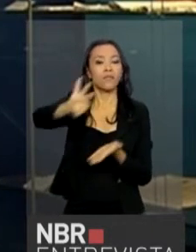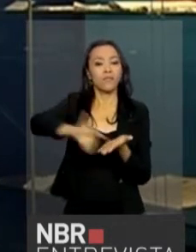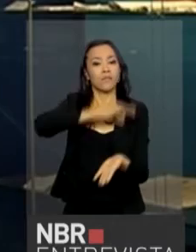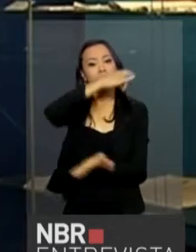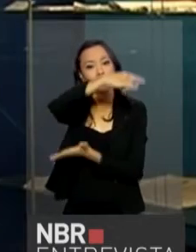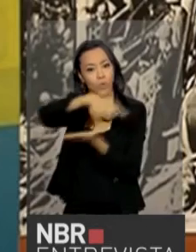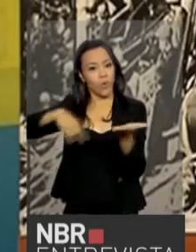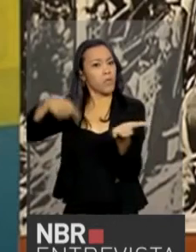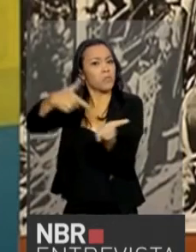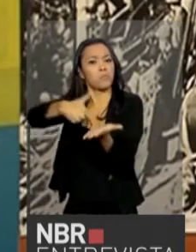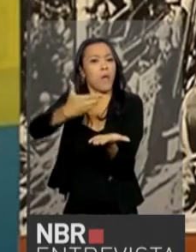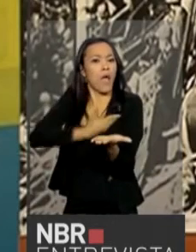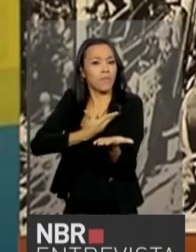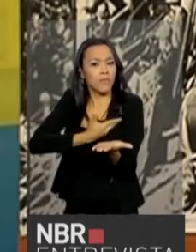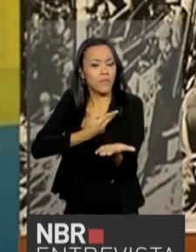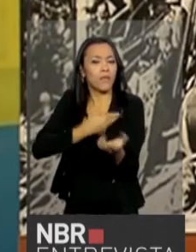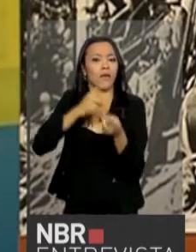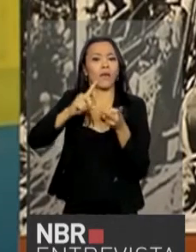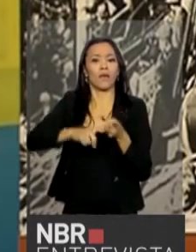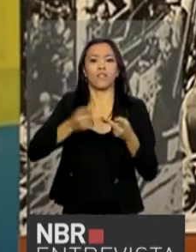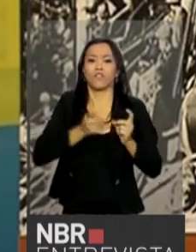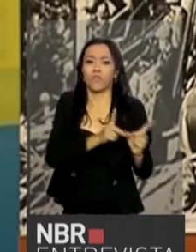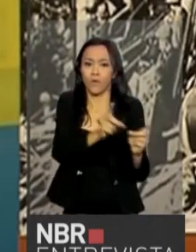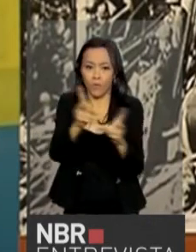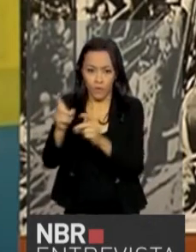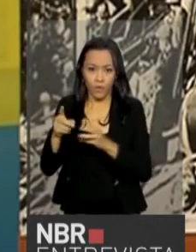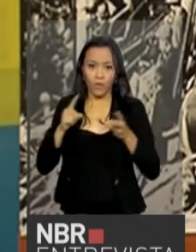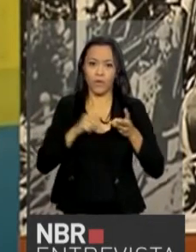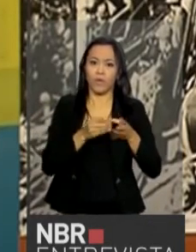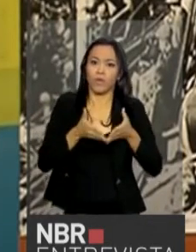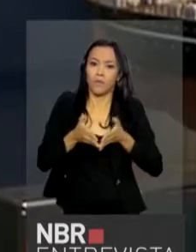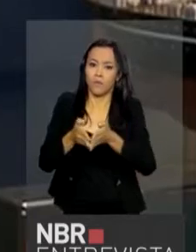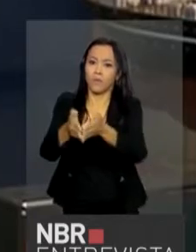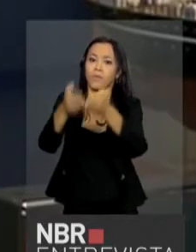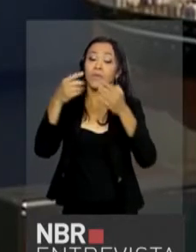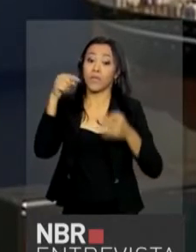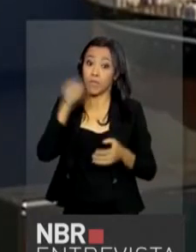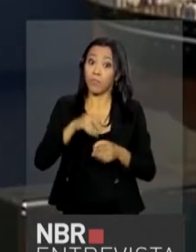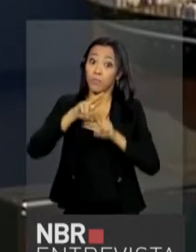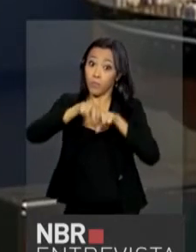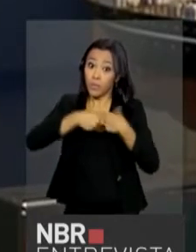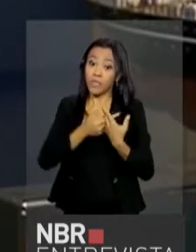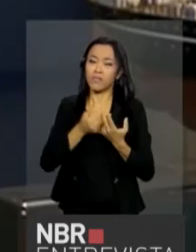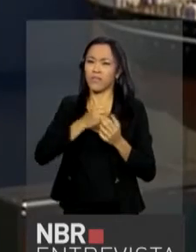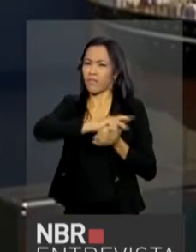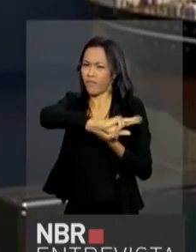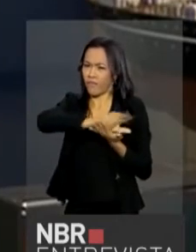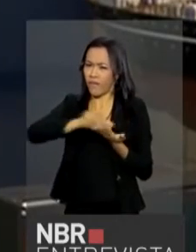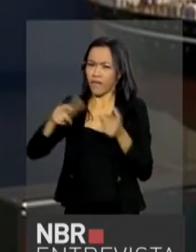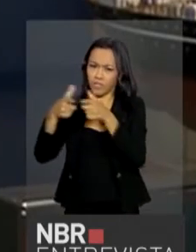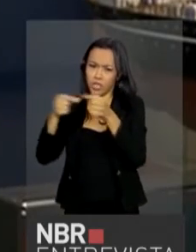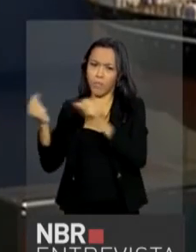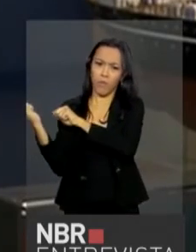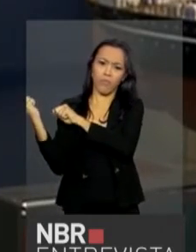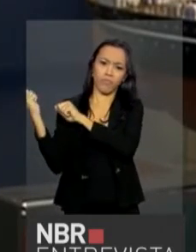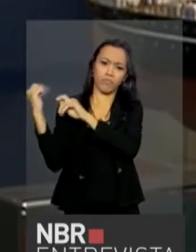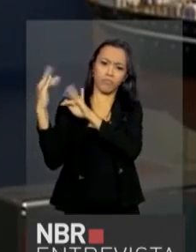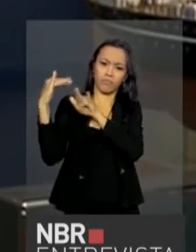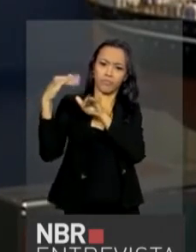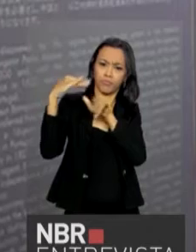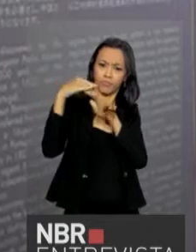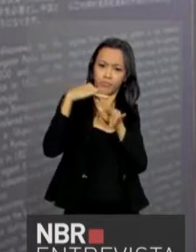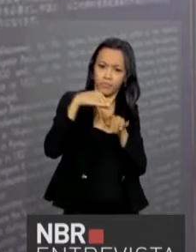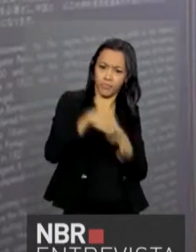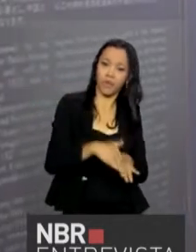amizade comércio e navegação essa história que levou à imigração de milhares de cidadãos do país asiático ao